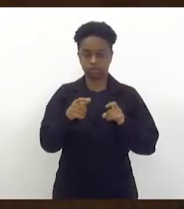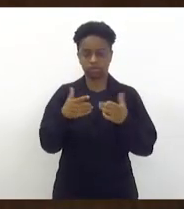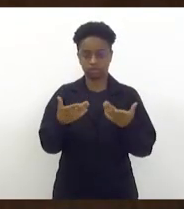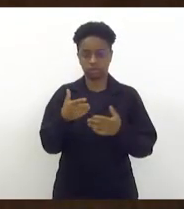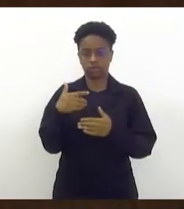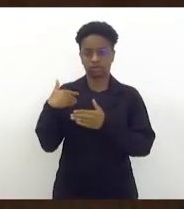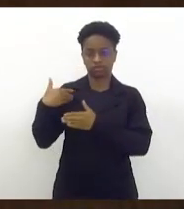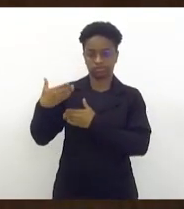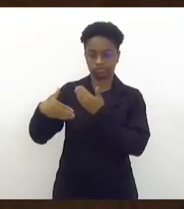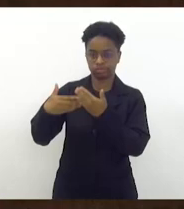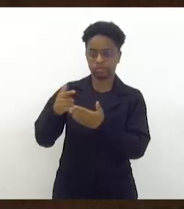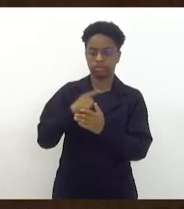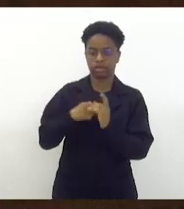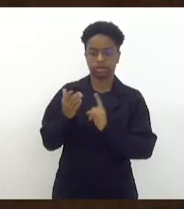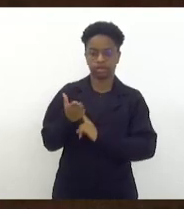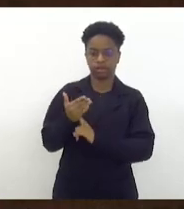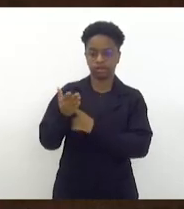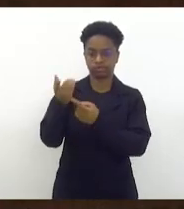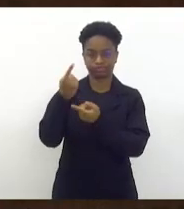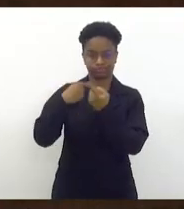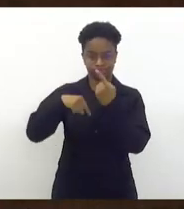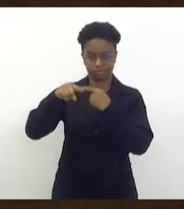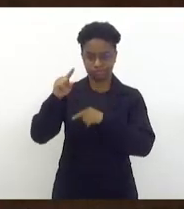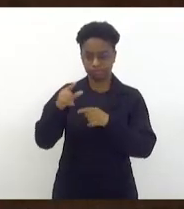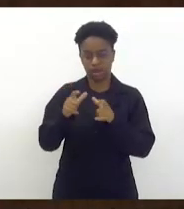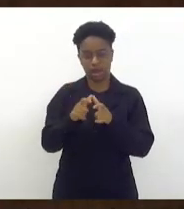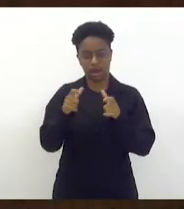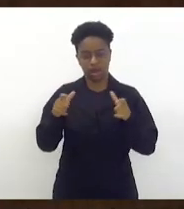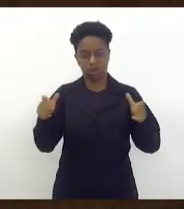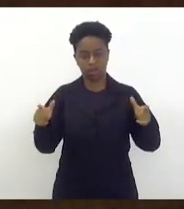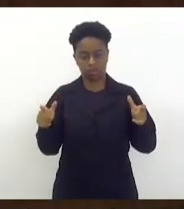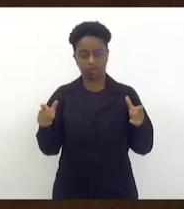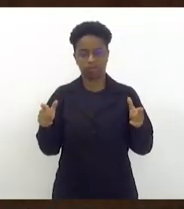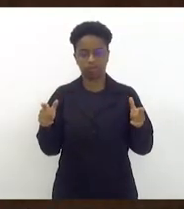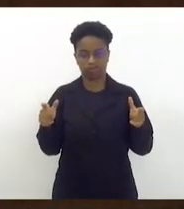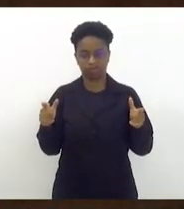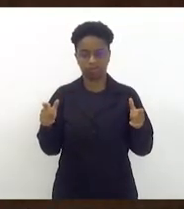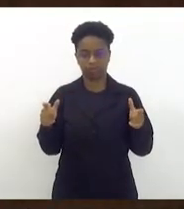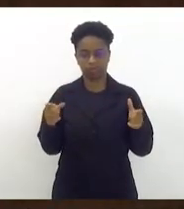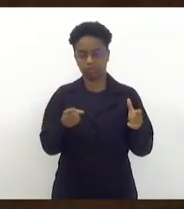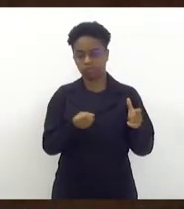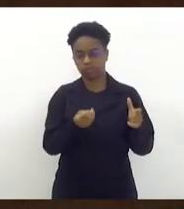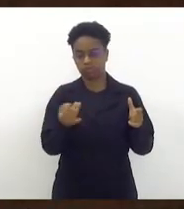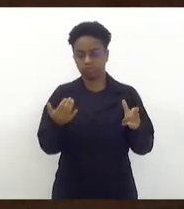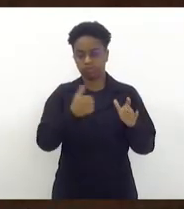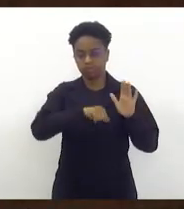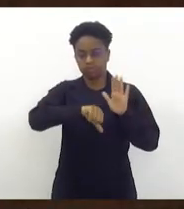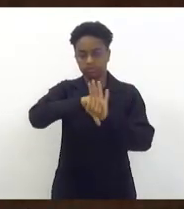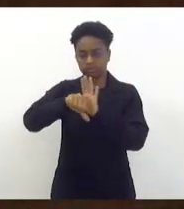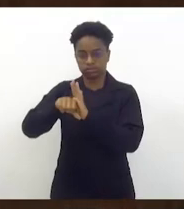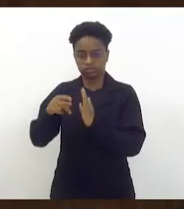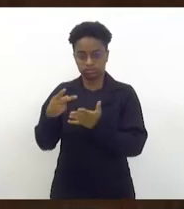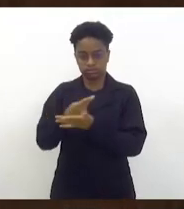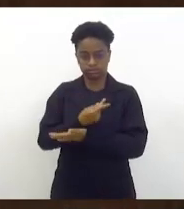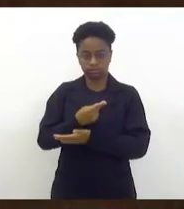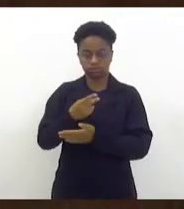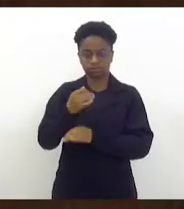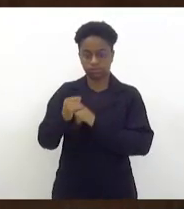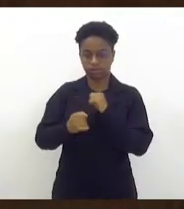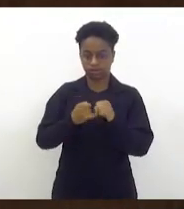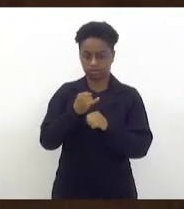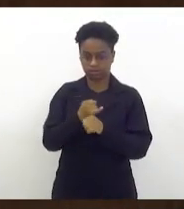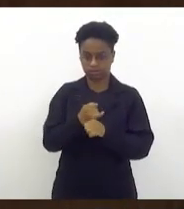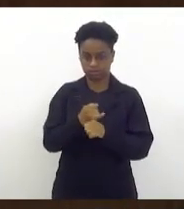o avanço da tecnologia fez aumentar a quantidade de crimes na internet, né?